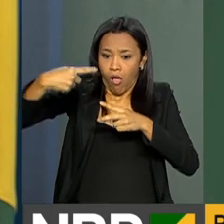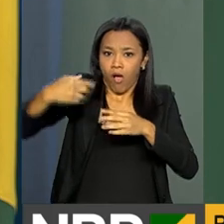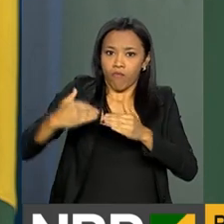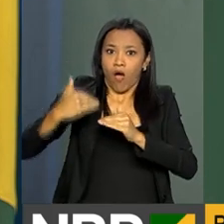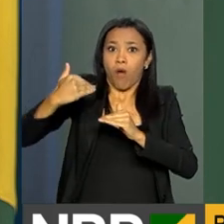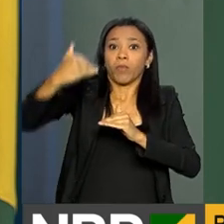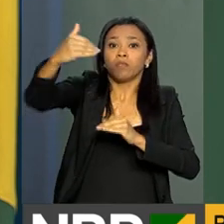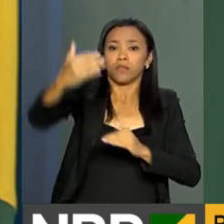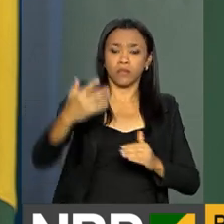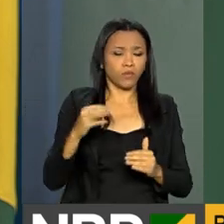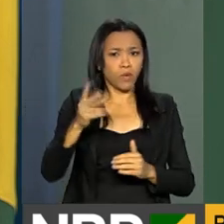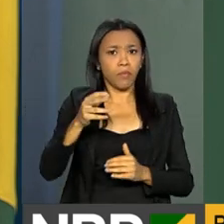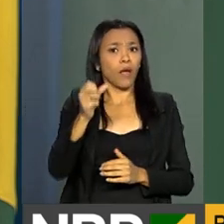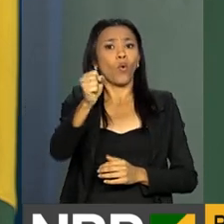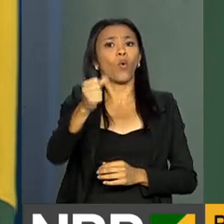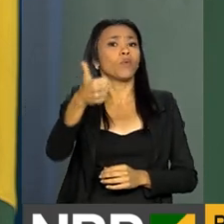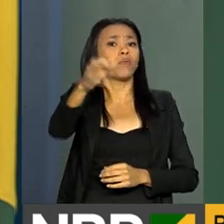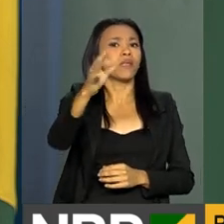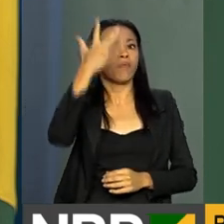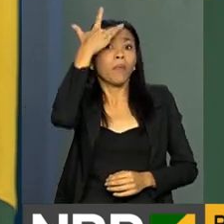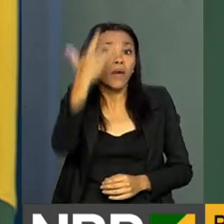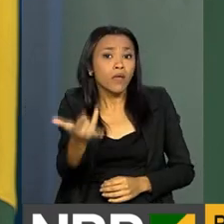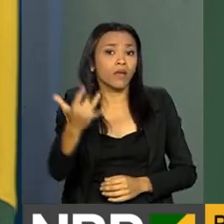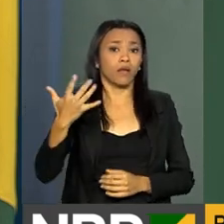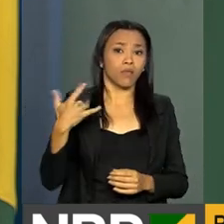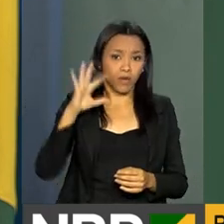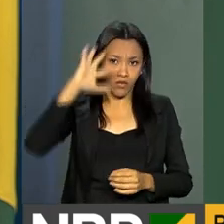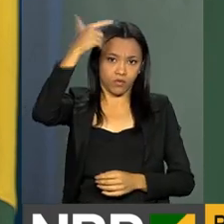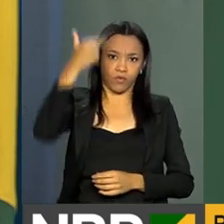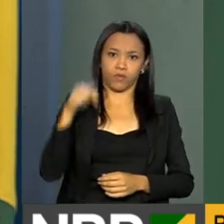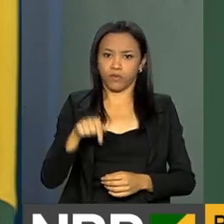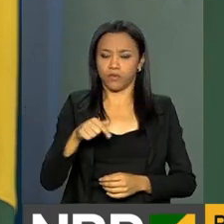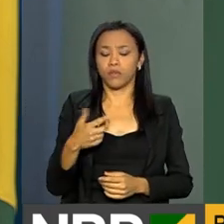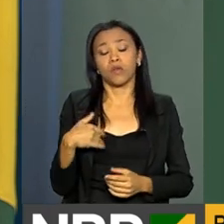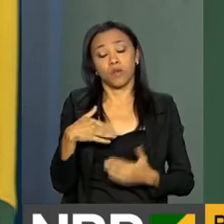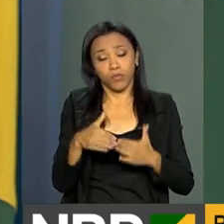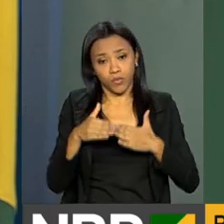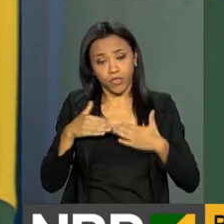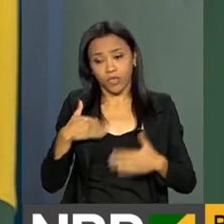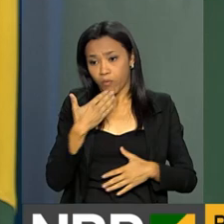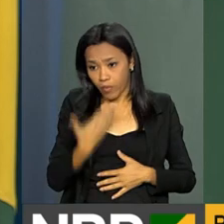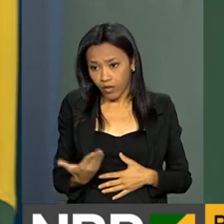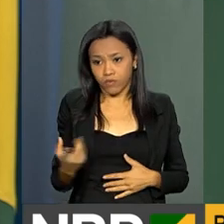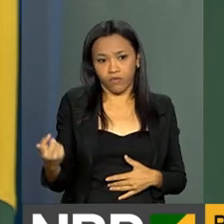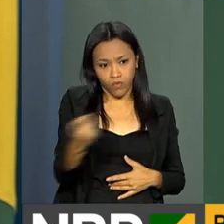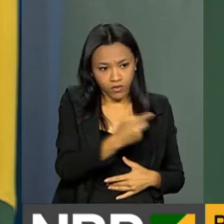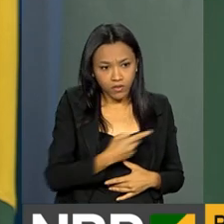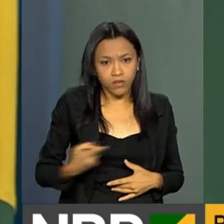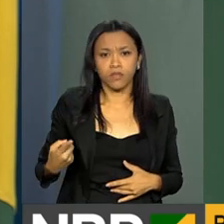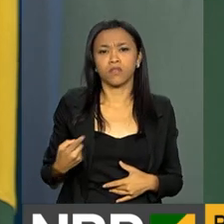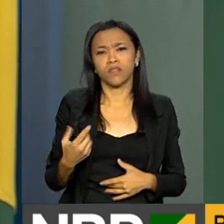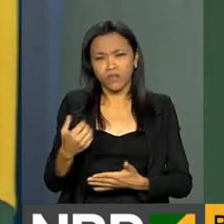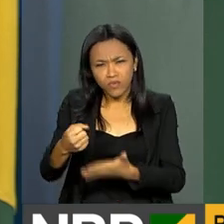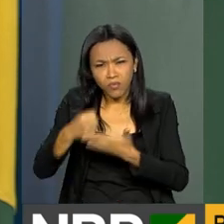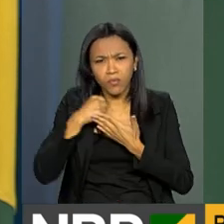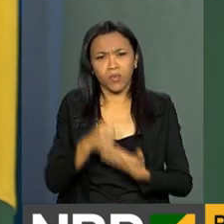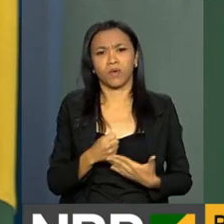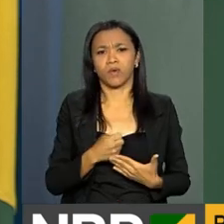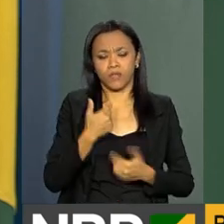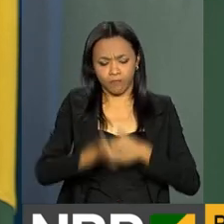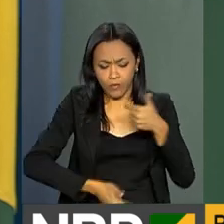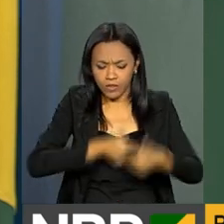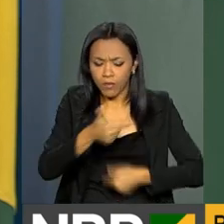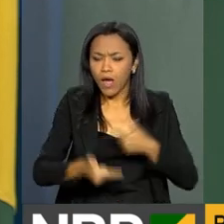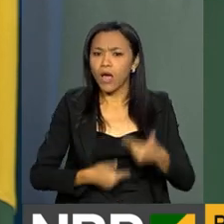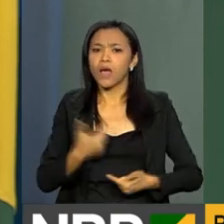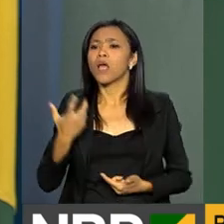para daqui 8, 10 anos, é para amanhã. Então nós temos, eu peço aos senhores e senhoras, que na verdade nos auxiliem nessa tarefa. Onde